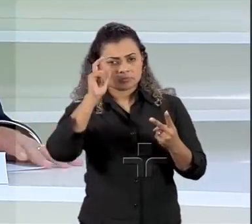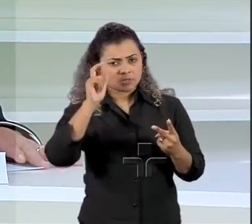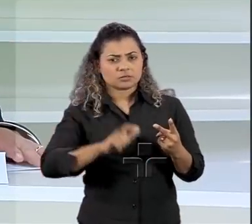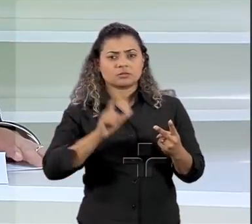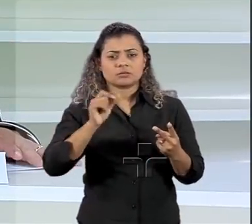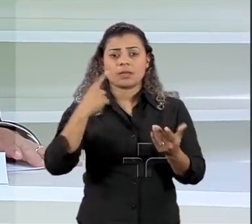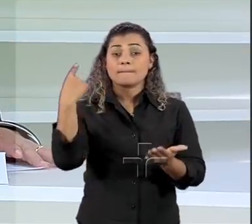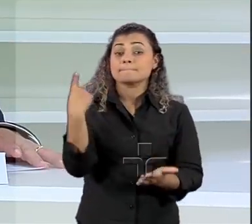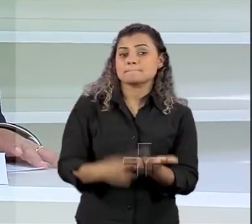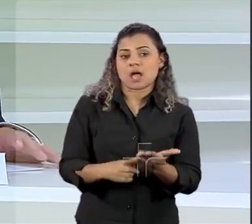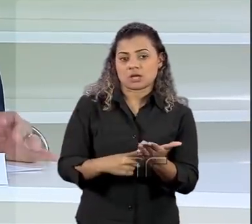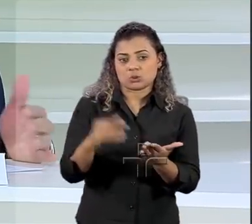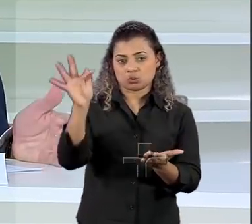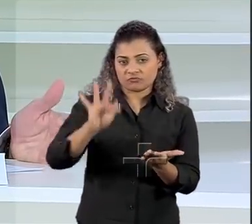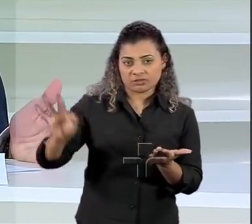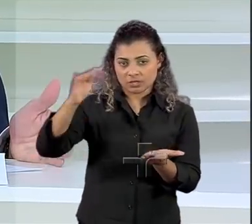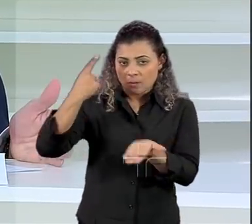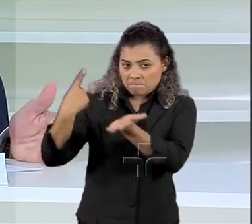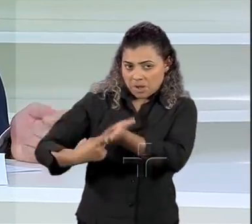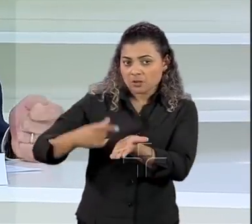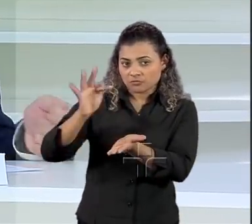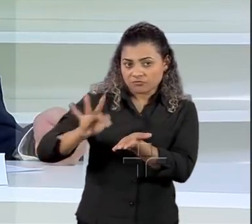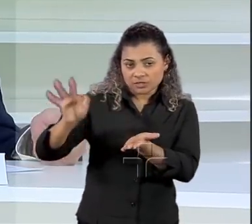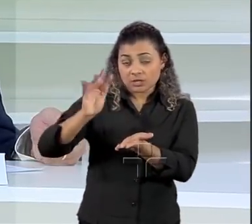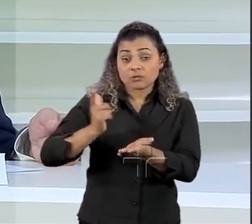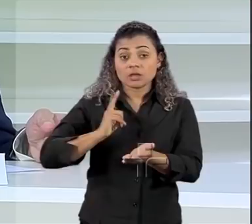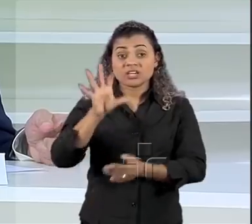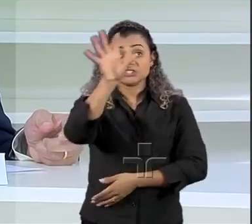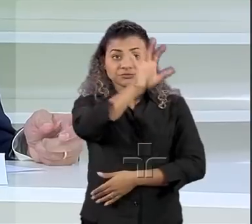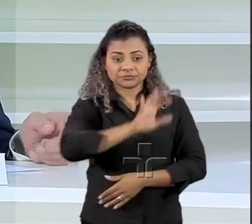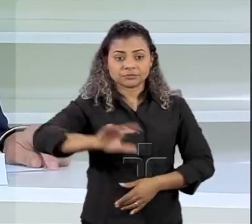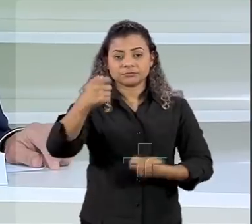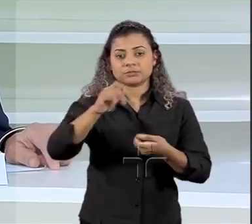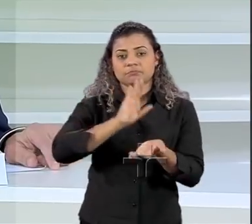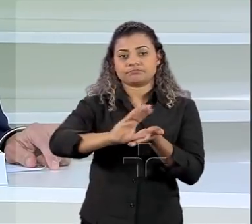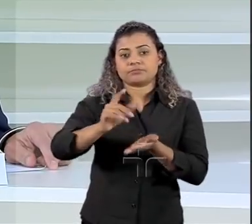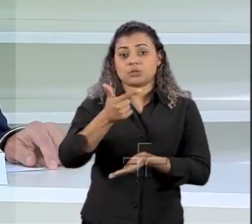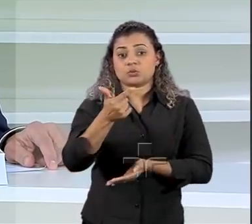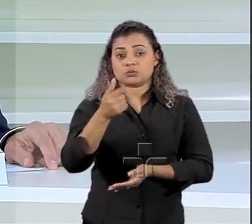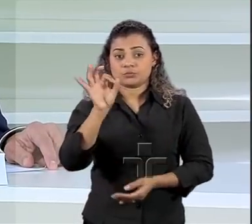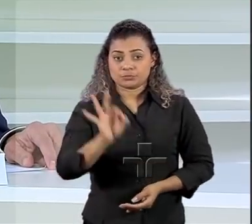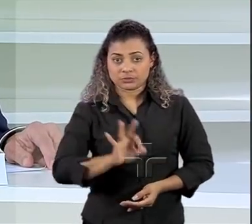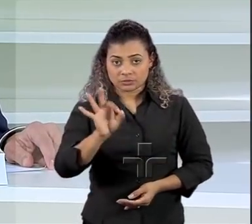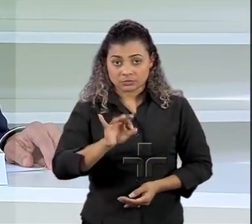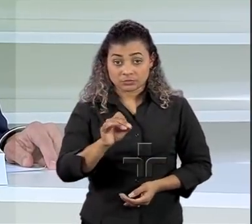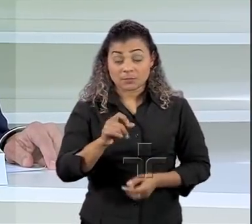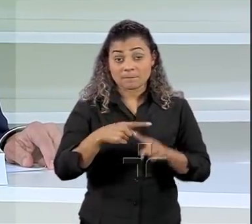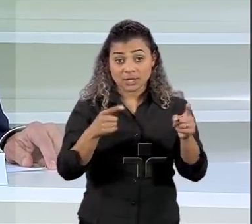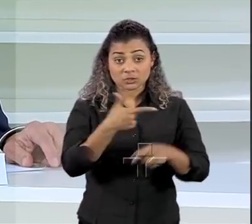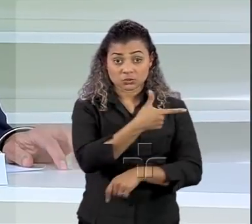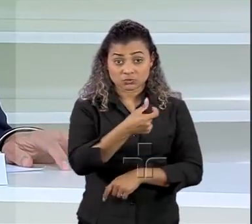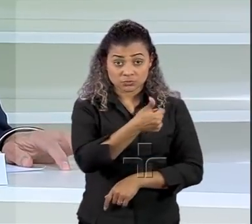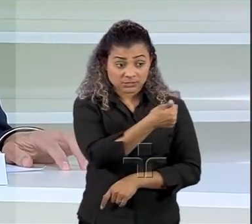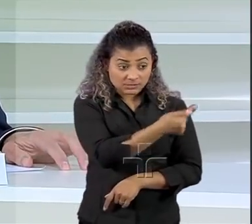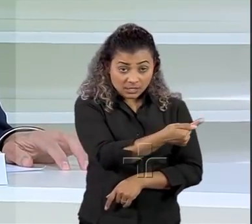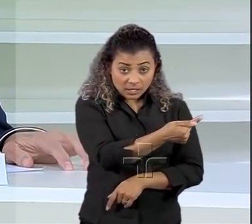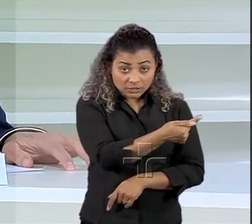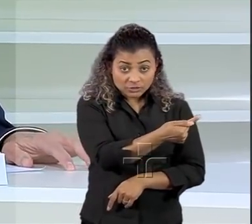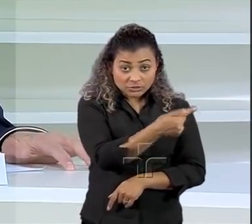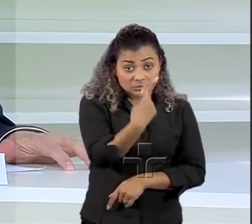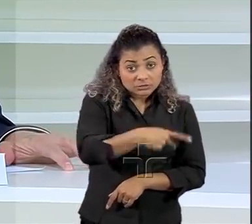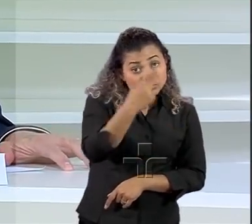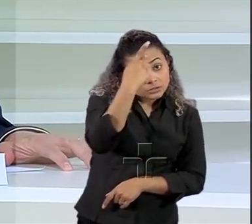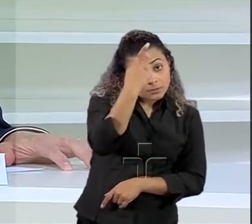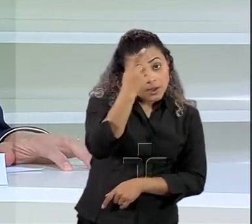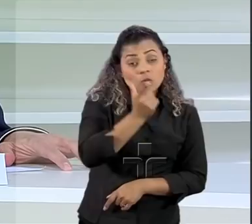Pacto Federativo, ele diz que os estados têm que colocar 12%. No ano de 2017, o estado de São Paulo